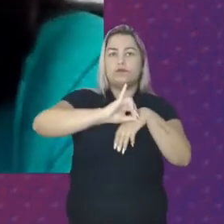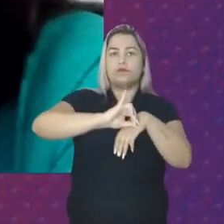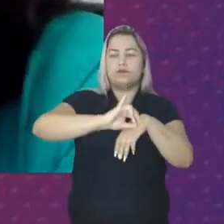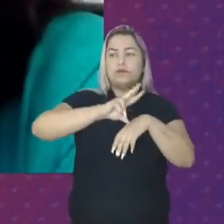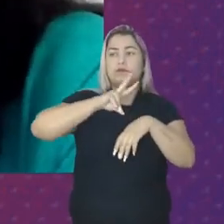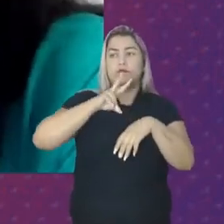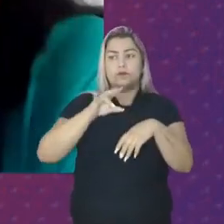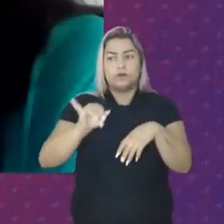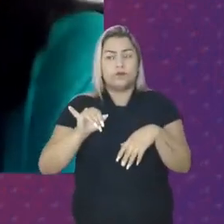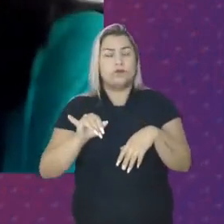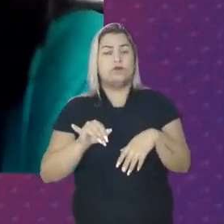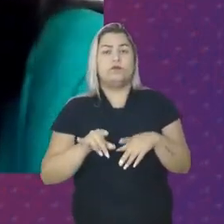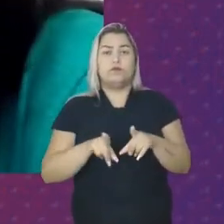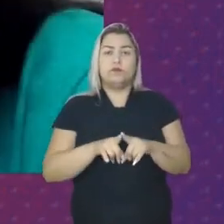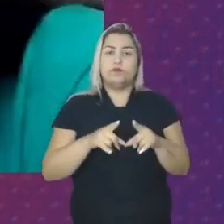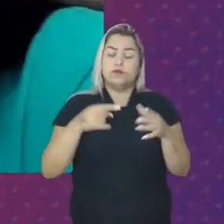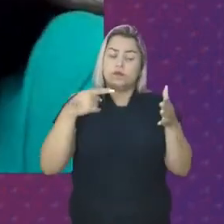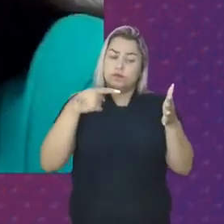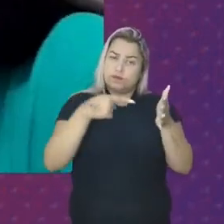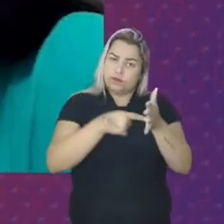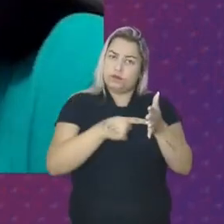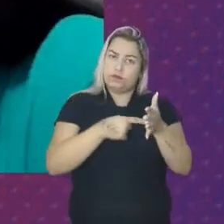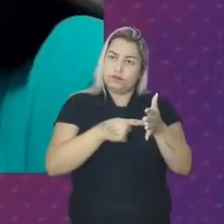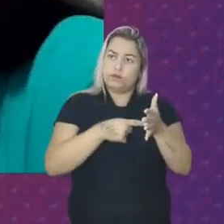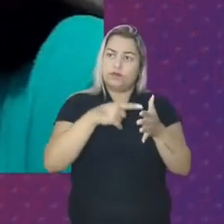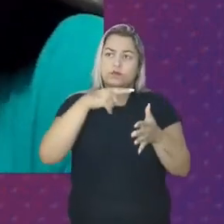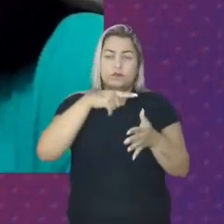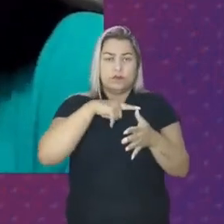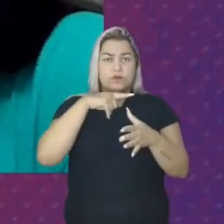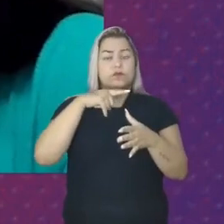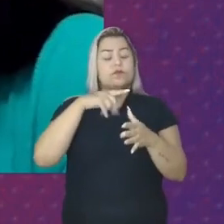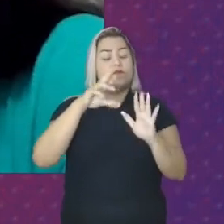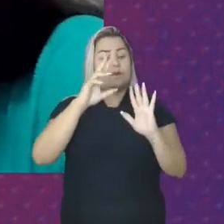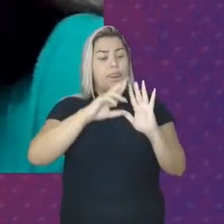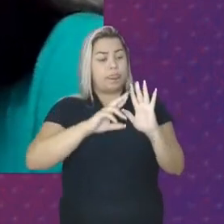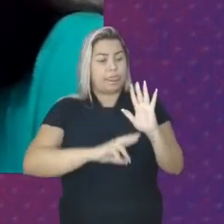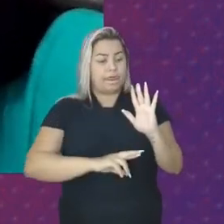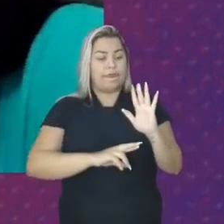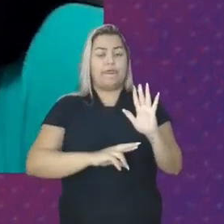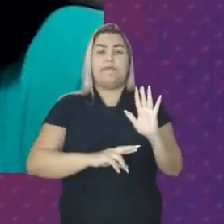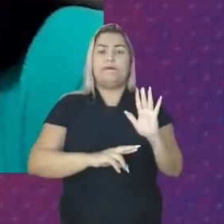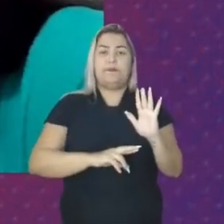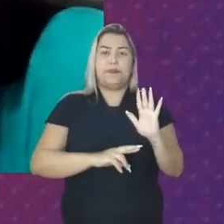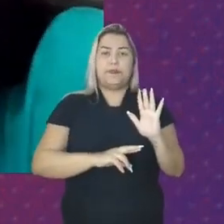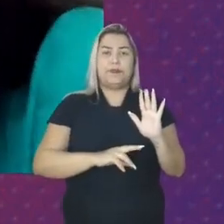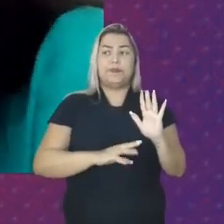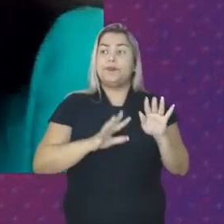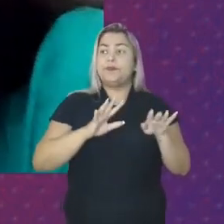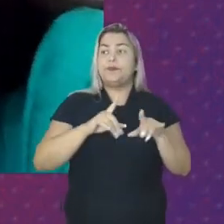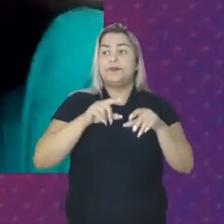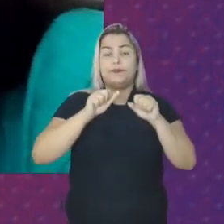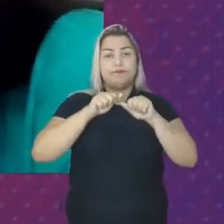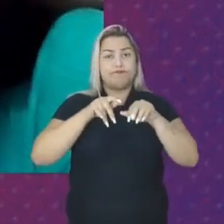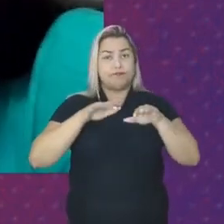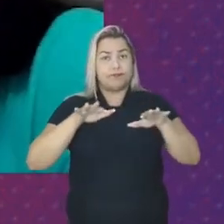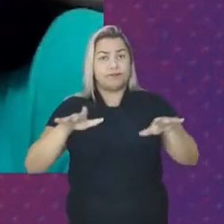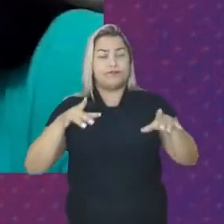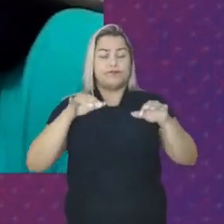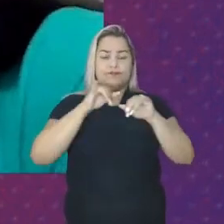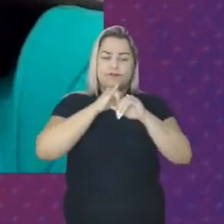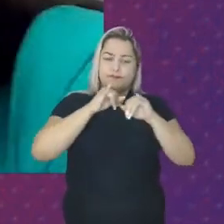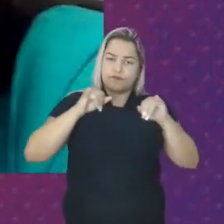da questão só da denúncia. Então, ela recebe, registra relatos de violência, ela dissemina informações,